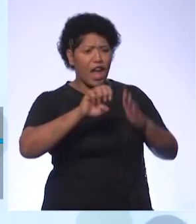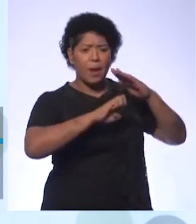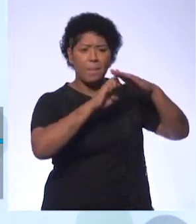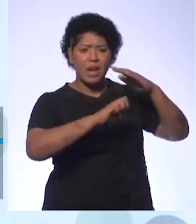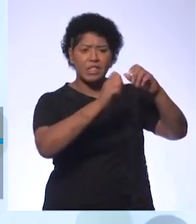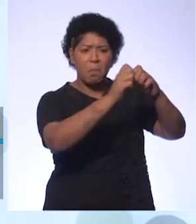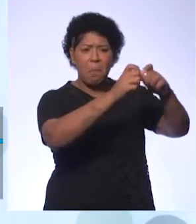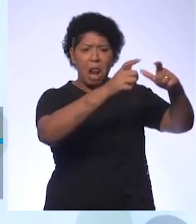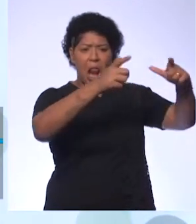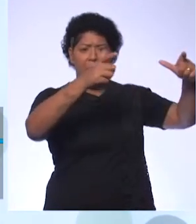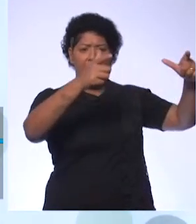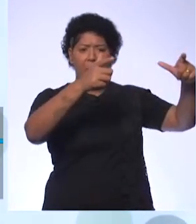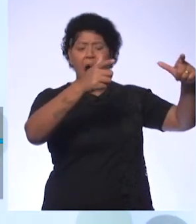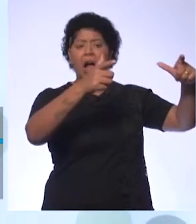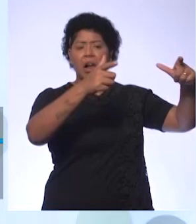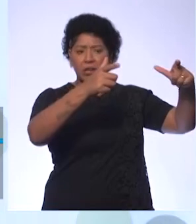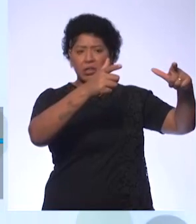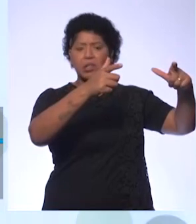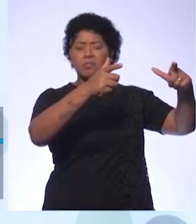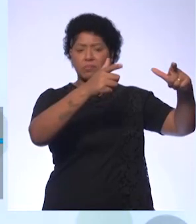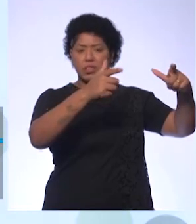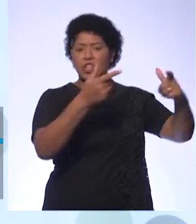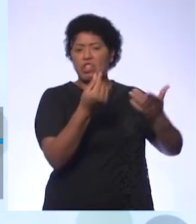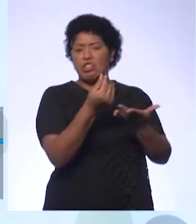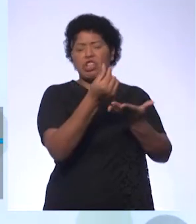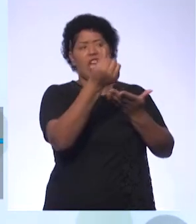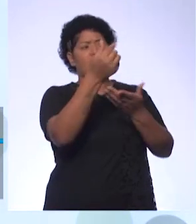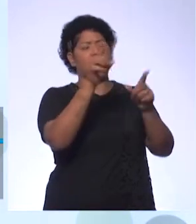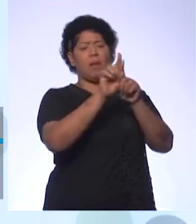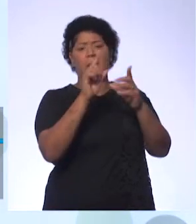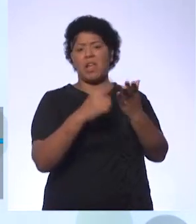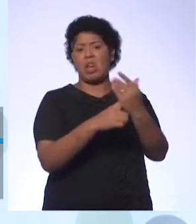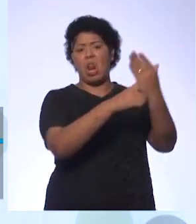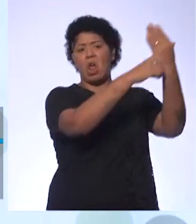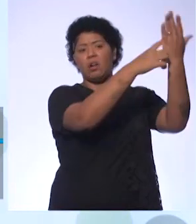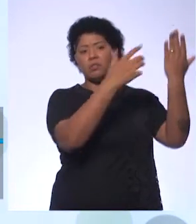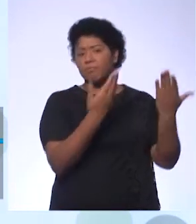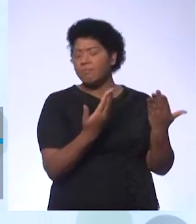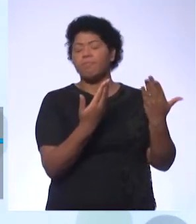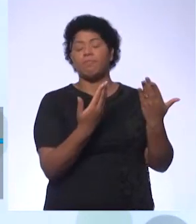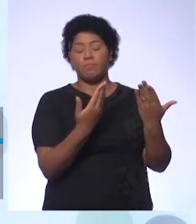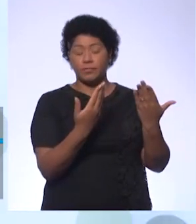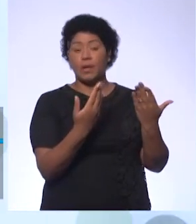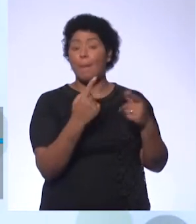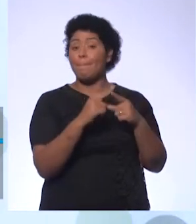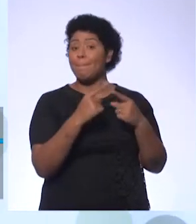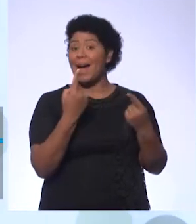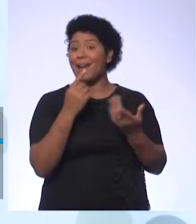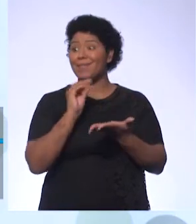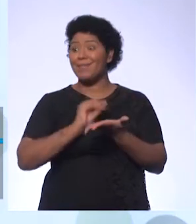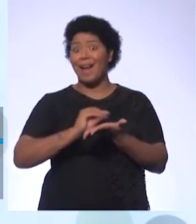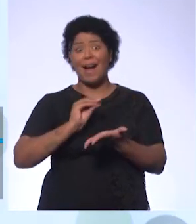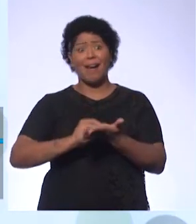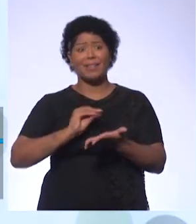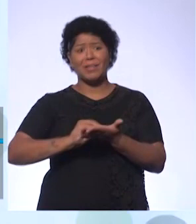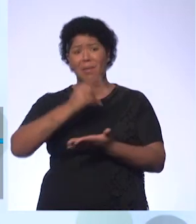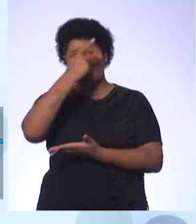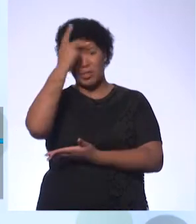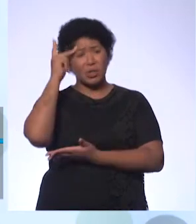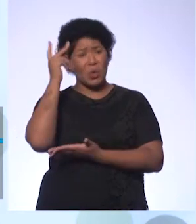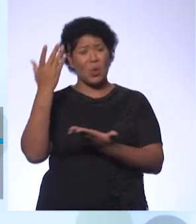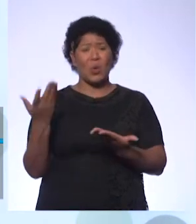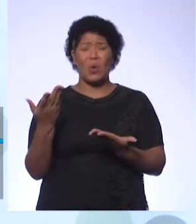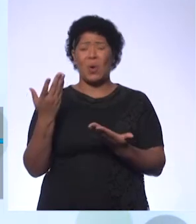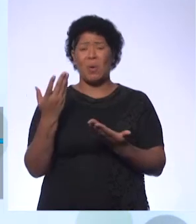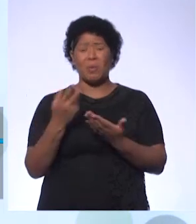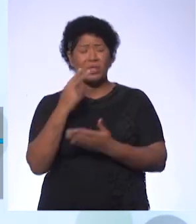em indústrias, devido a um grande crescimento tecnológico. Só que, assim, são muitos trabalhadores,